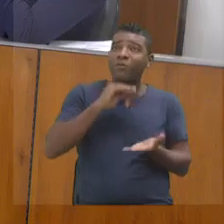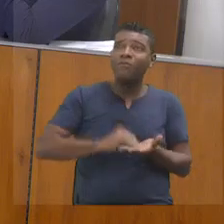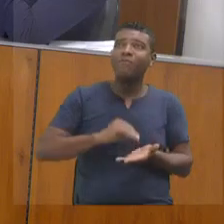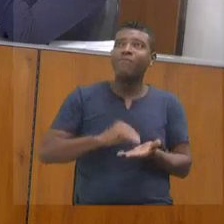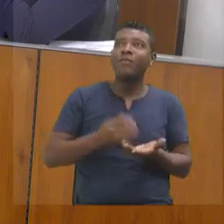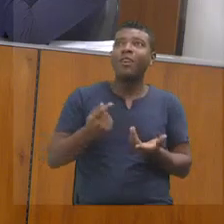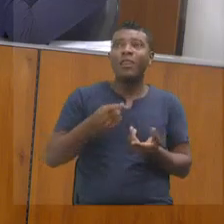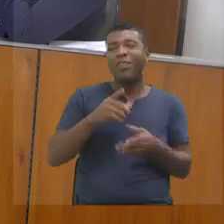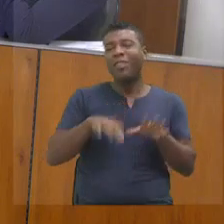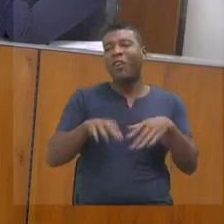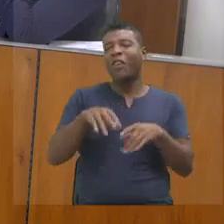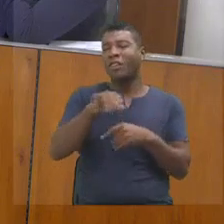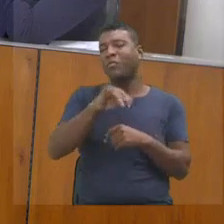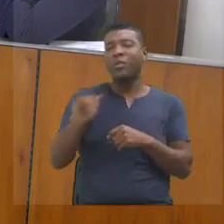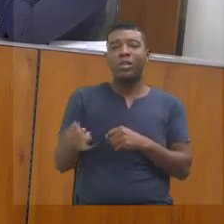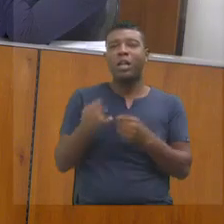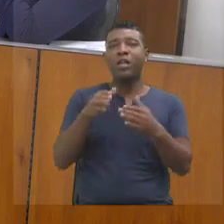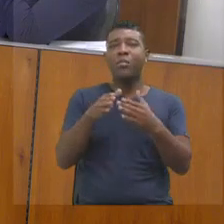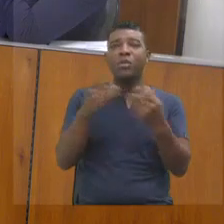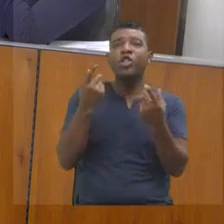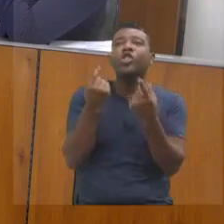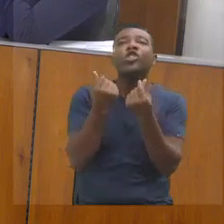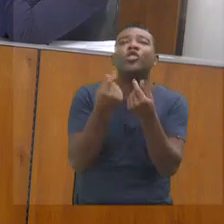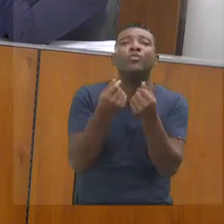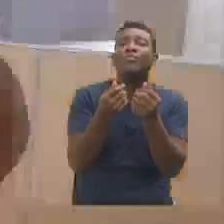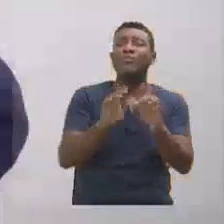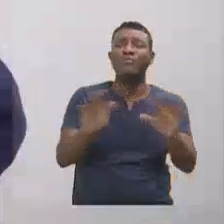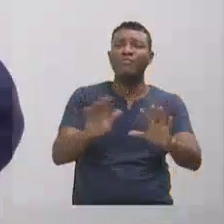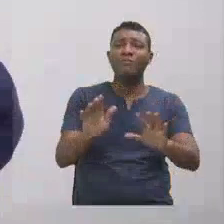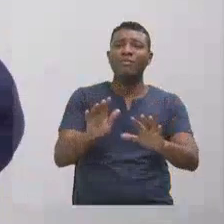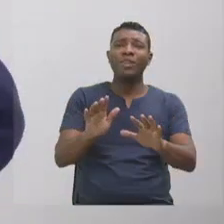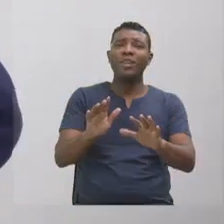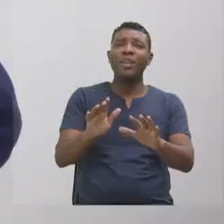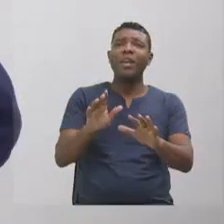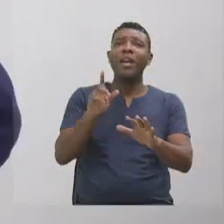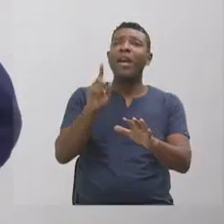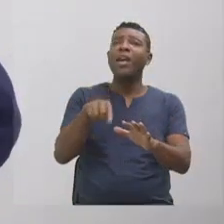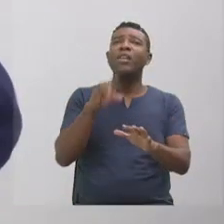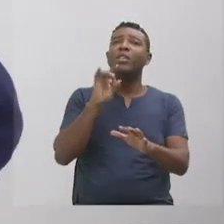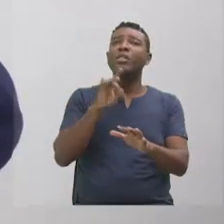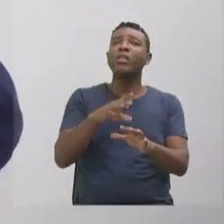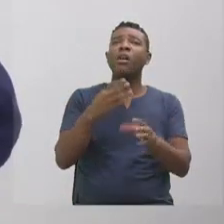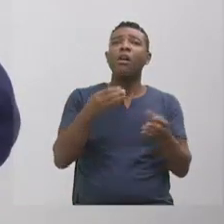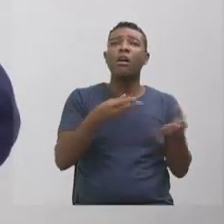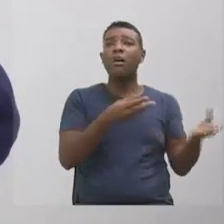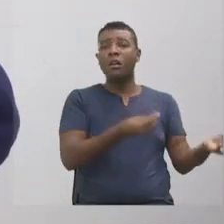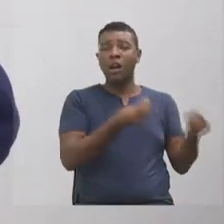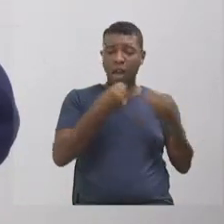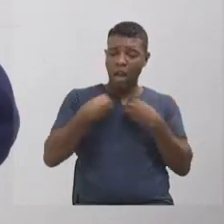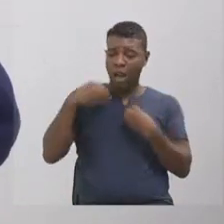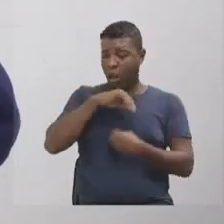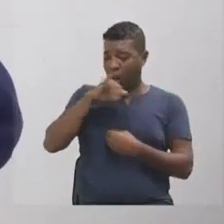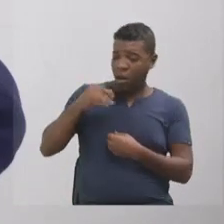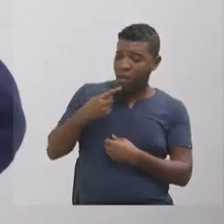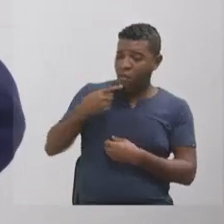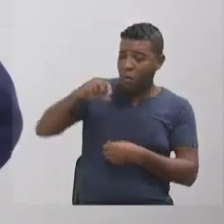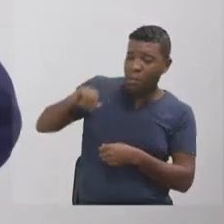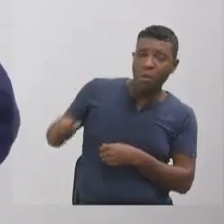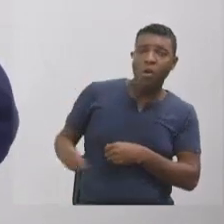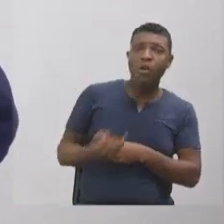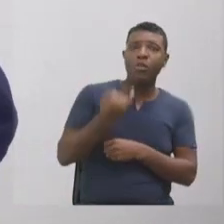Da gente sem pedir dinheiro ao senhor sem te amolar é simplesmente ter oportunidade da gente poder fazer esse trabalho